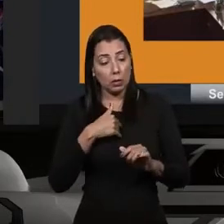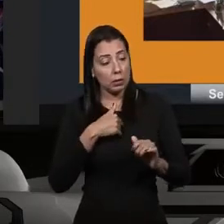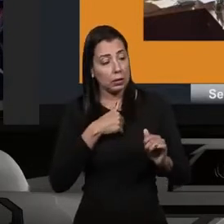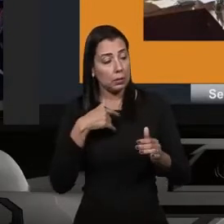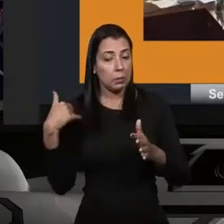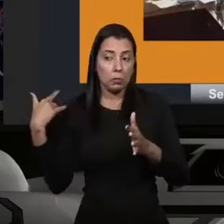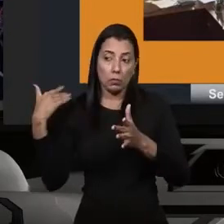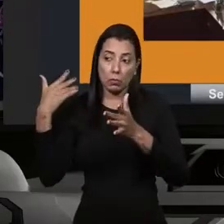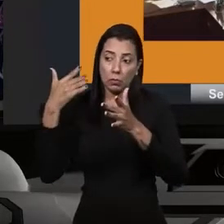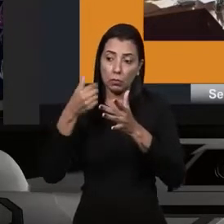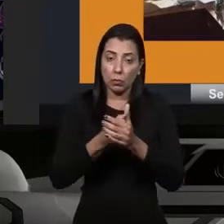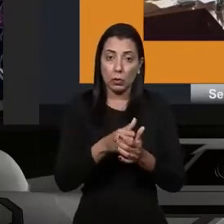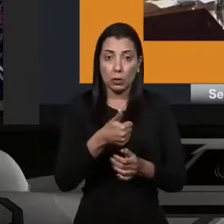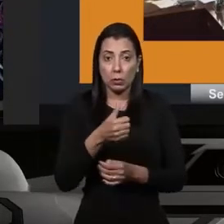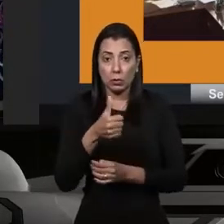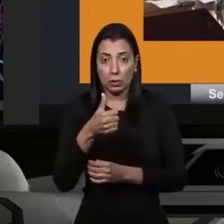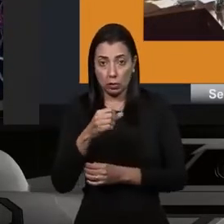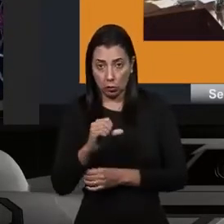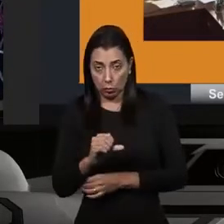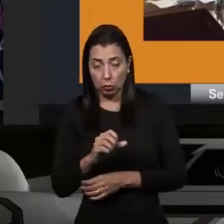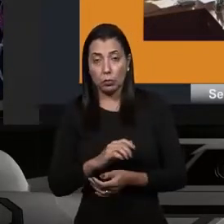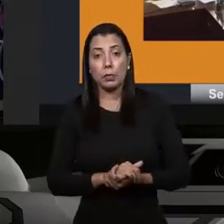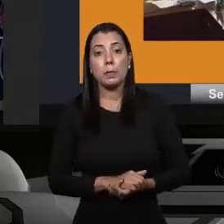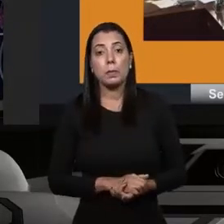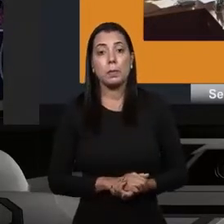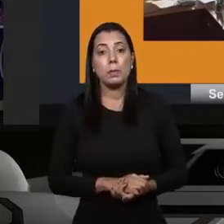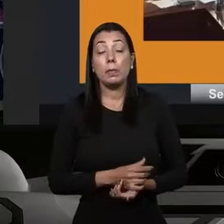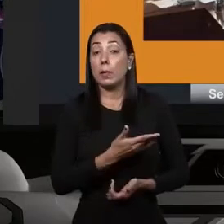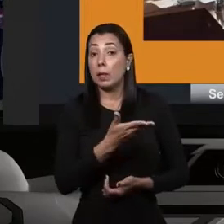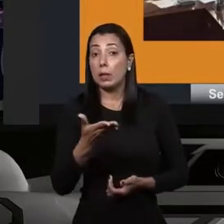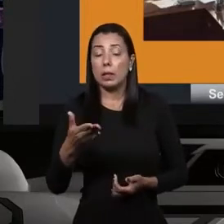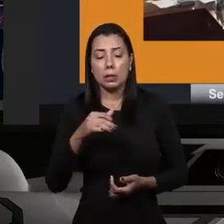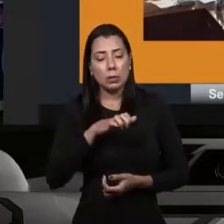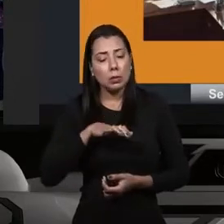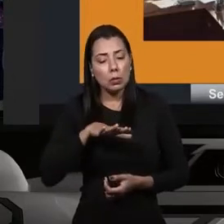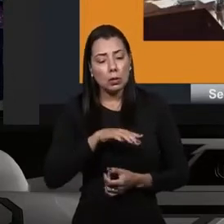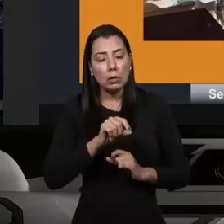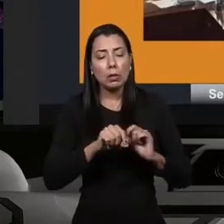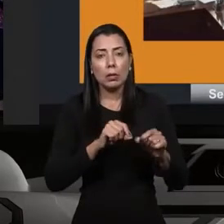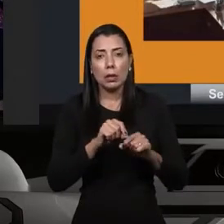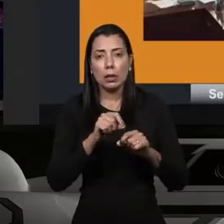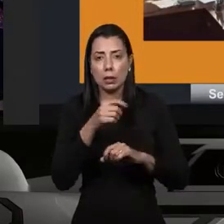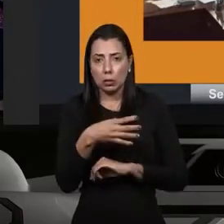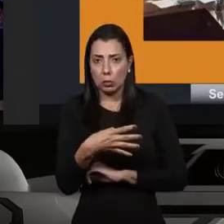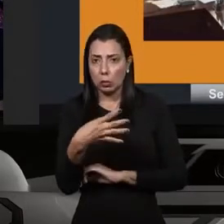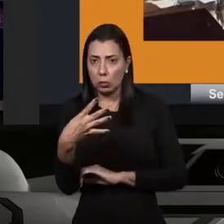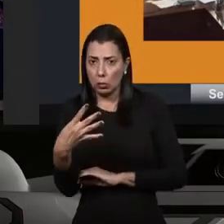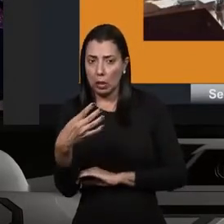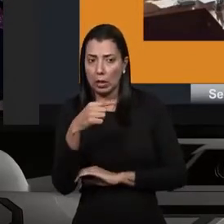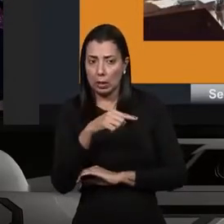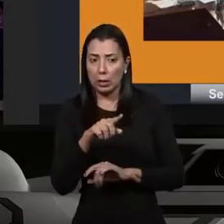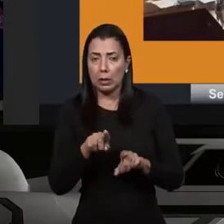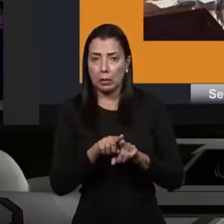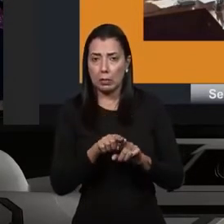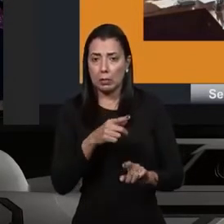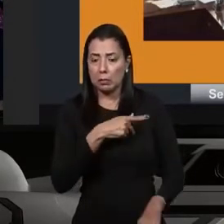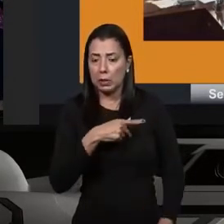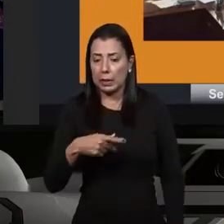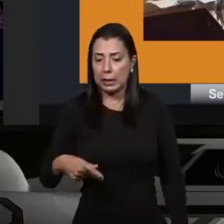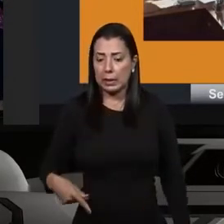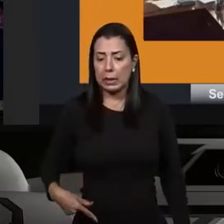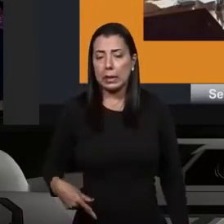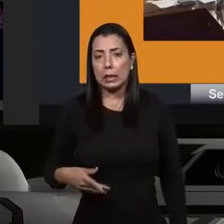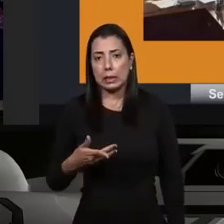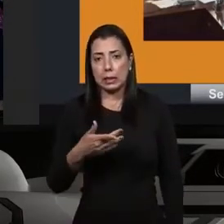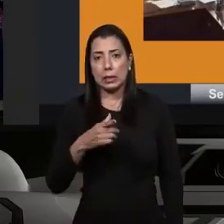desde 2019, desse ambiente, né, no Quarto Andar, do Palácio Planalto, Presidência da República. Aqui a